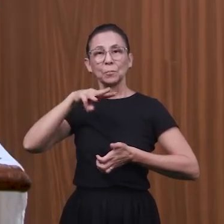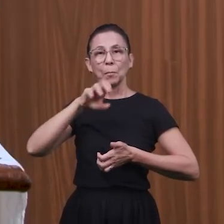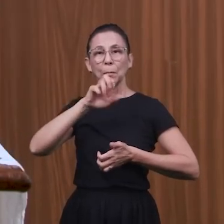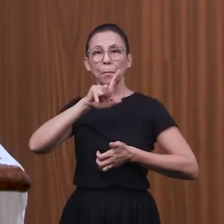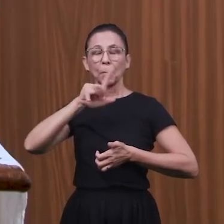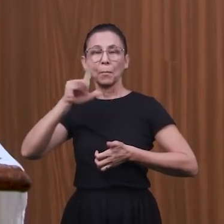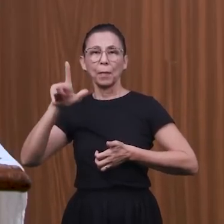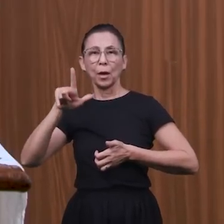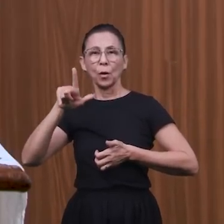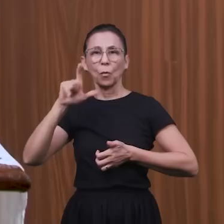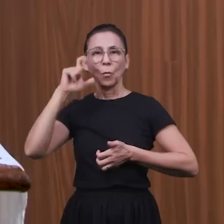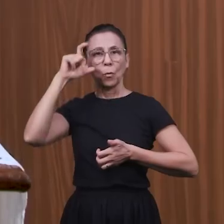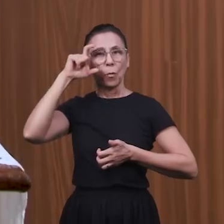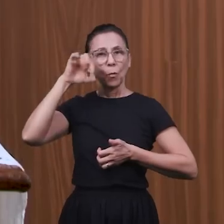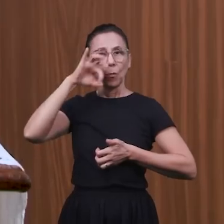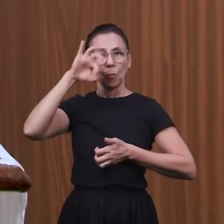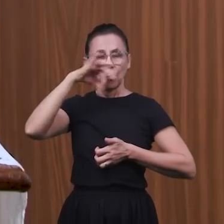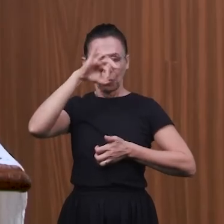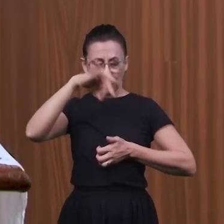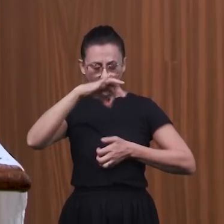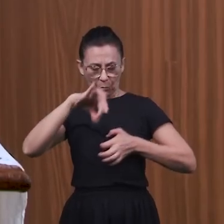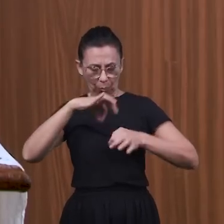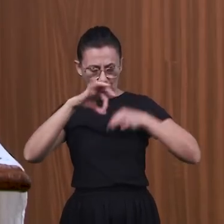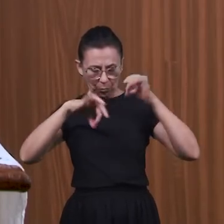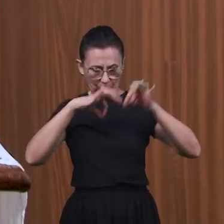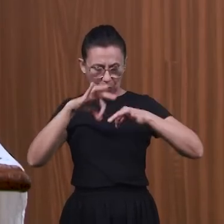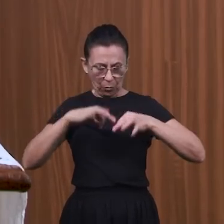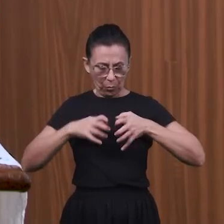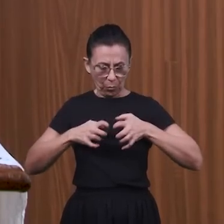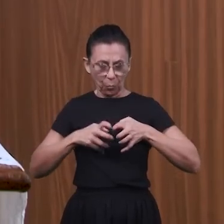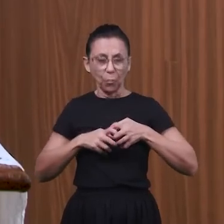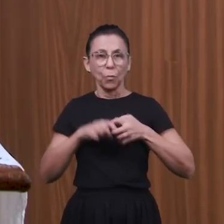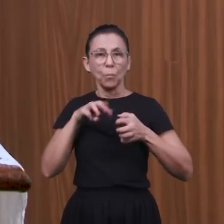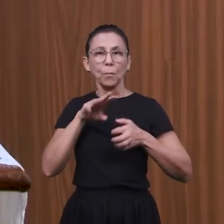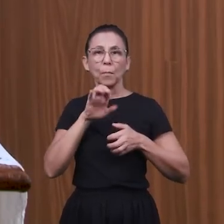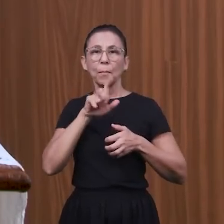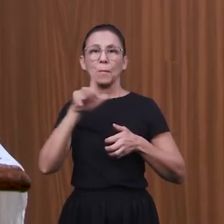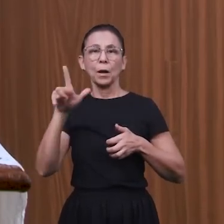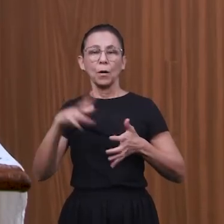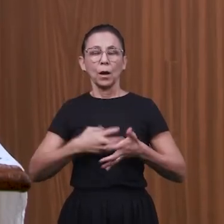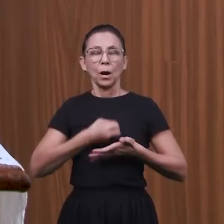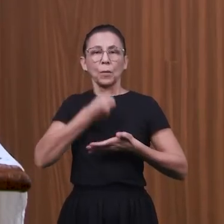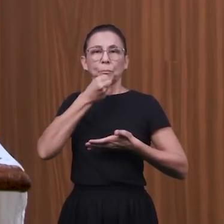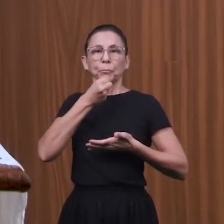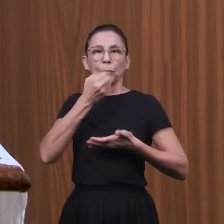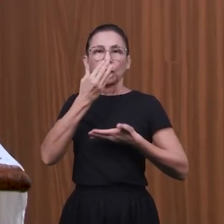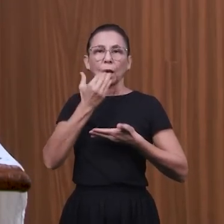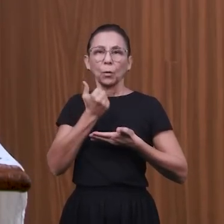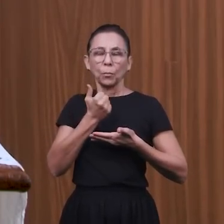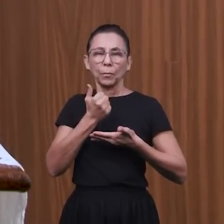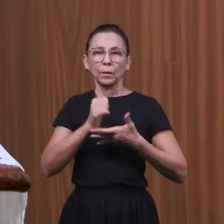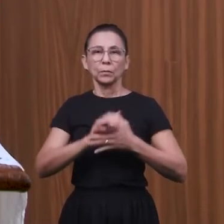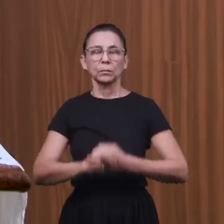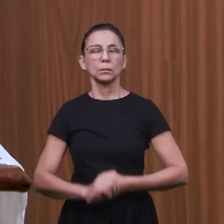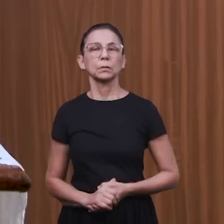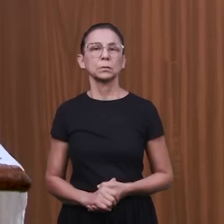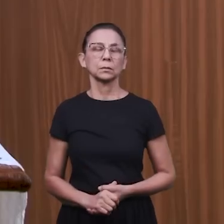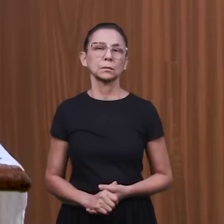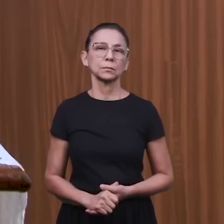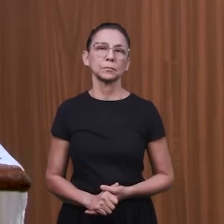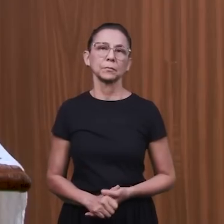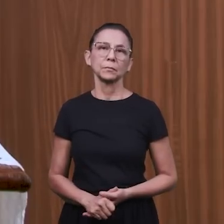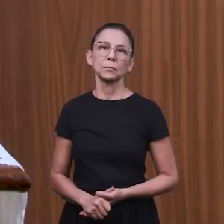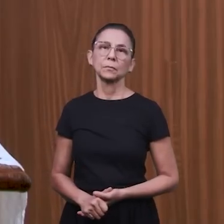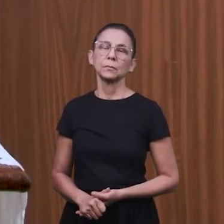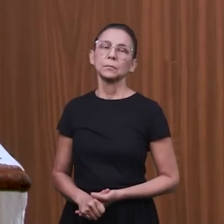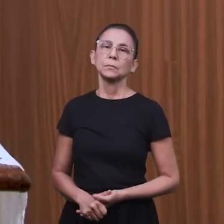ele toma daquele mel e vem comendo, encontrando para o encontro dos pais. E era comum, nas cerimônias de